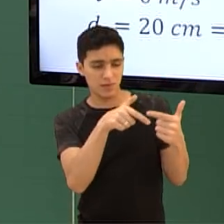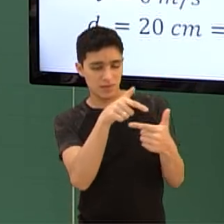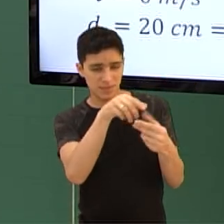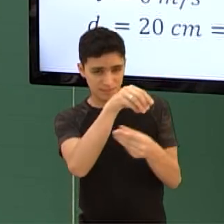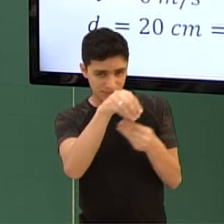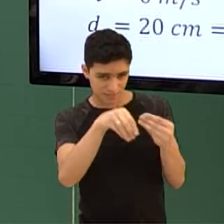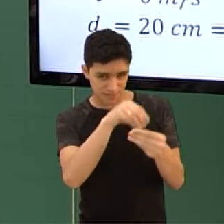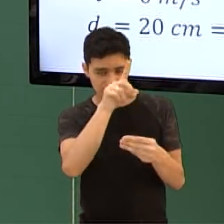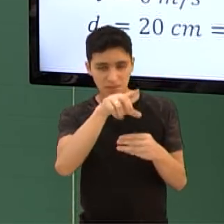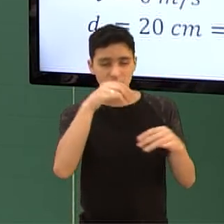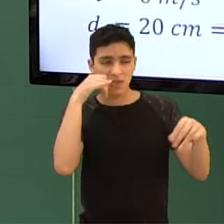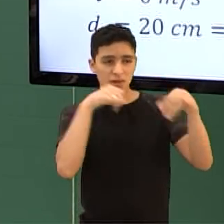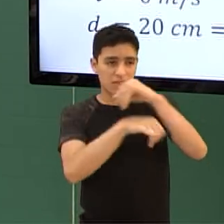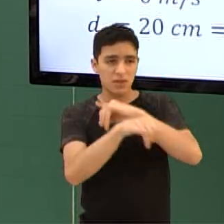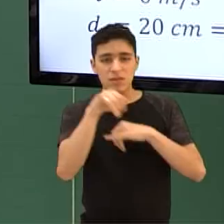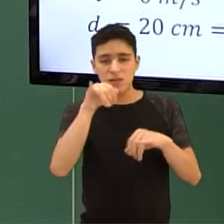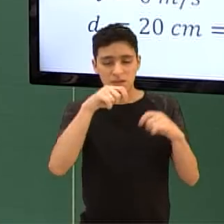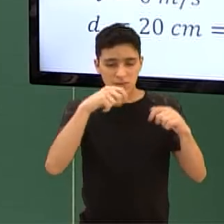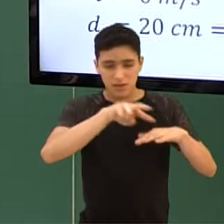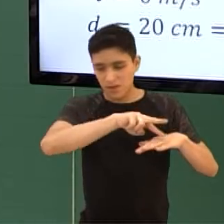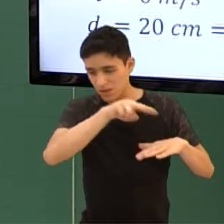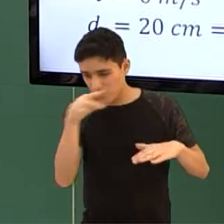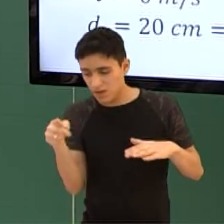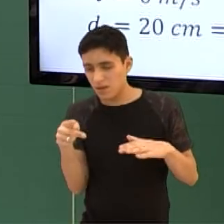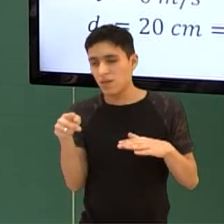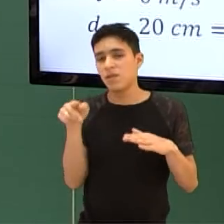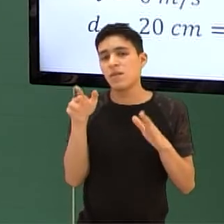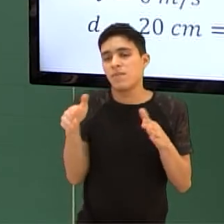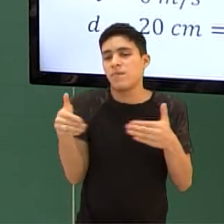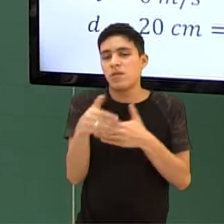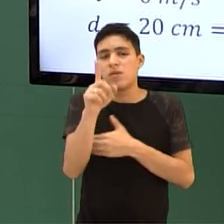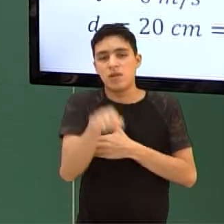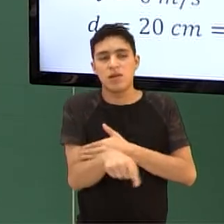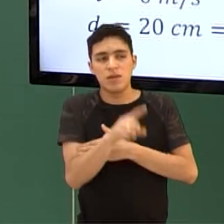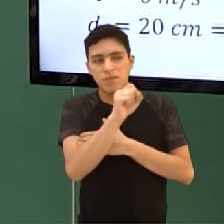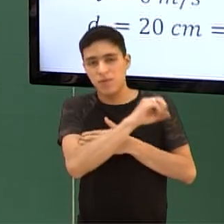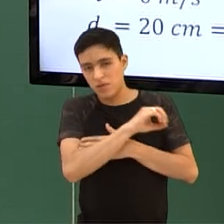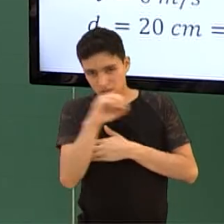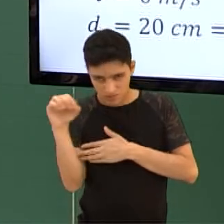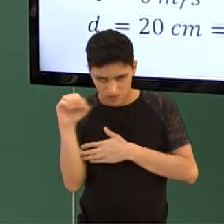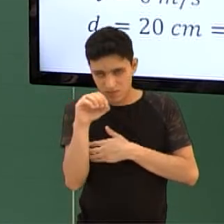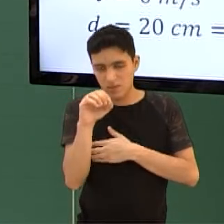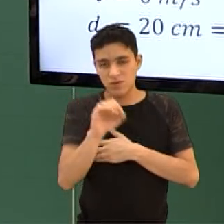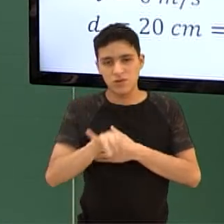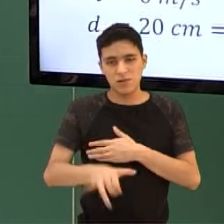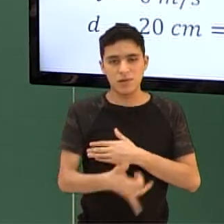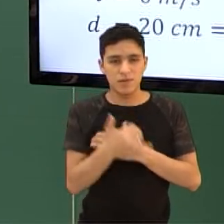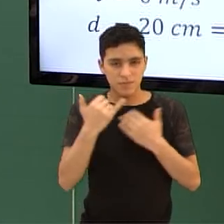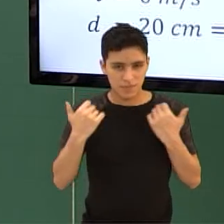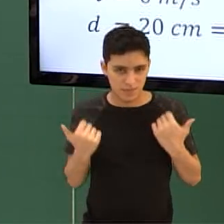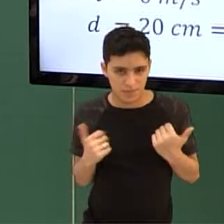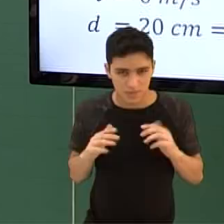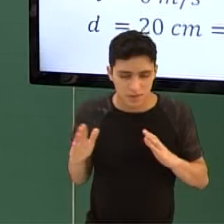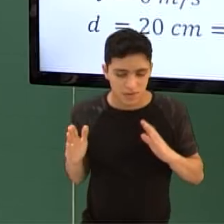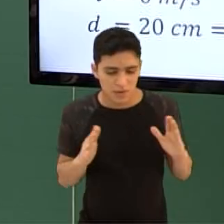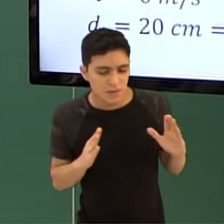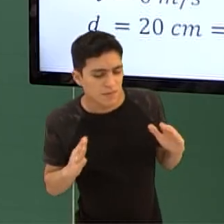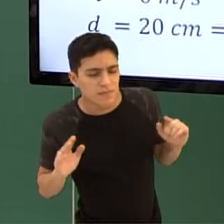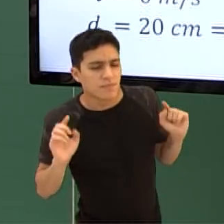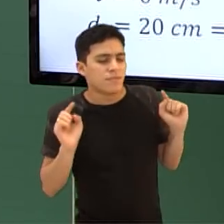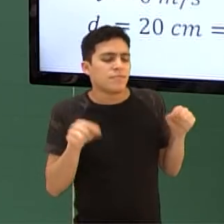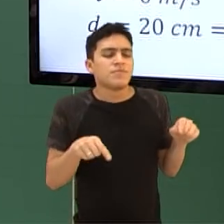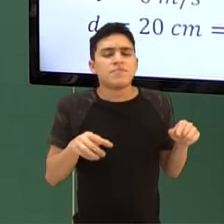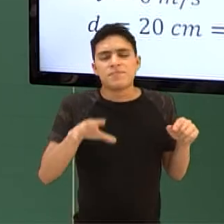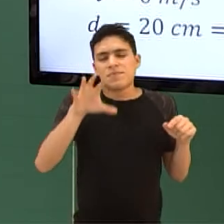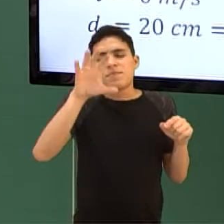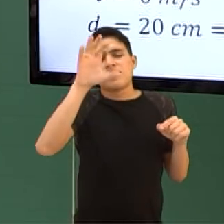envolvido, ou seja, a energia que tem que ser transferida para o bloco, ela é de 1.800 Joule, certo? E a partir dessa